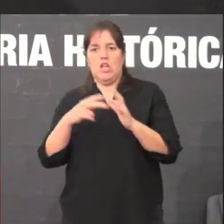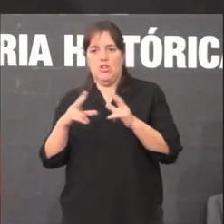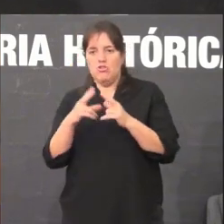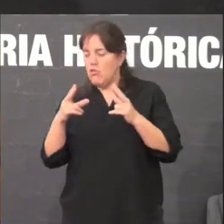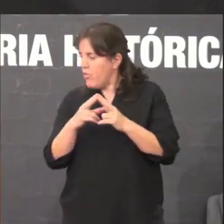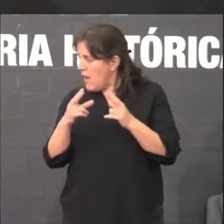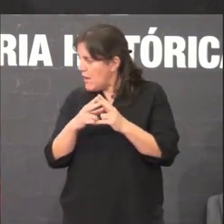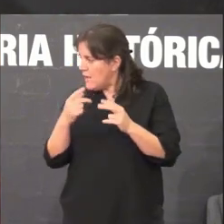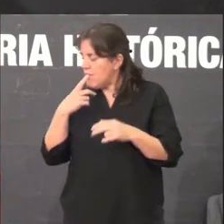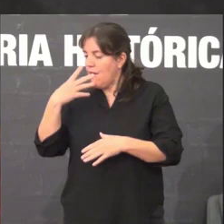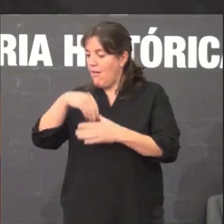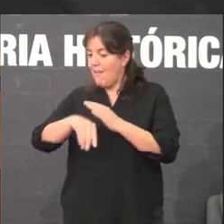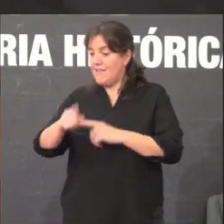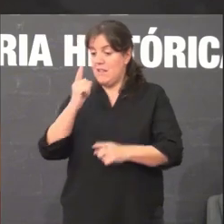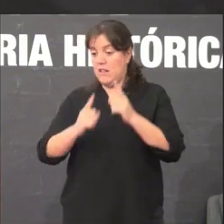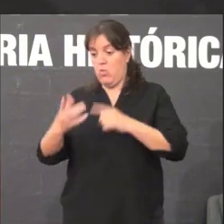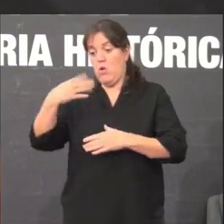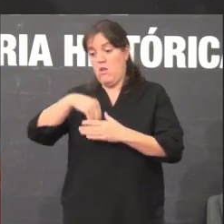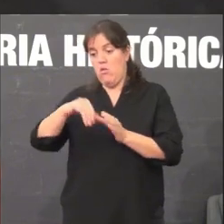as ditaduras,